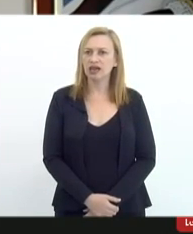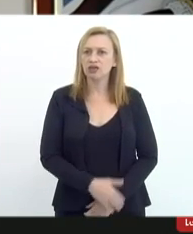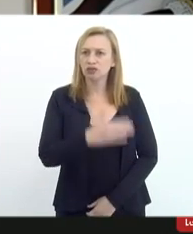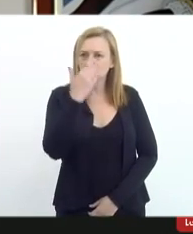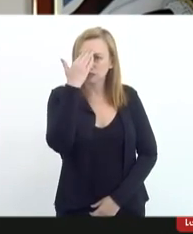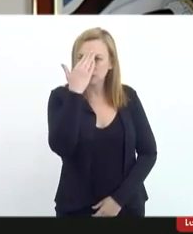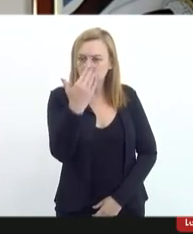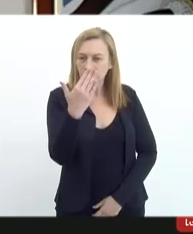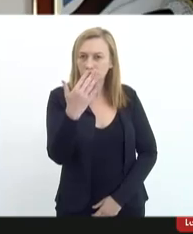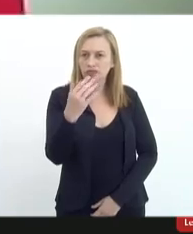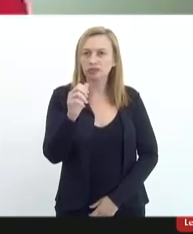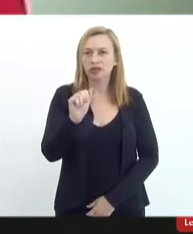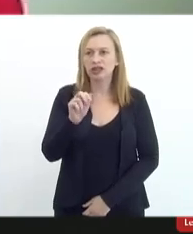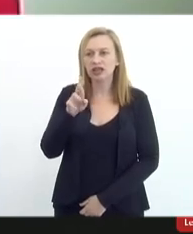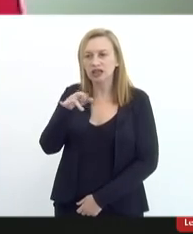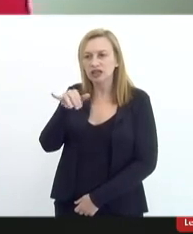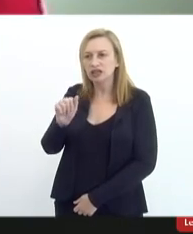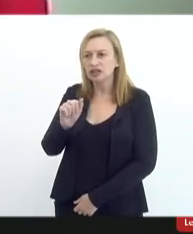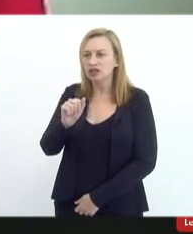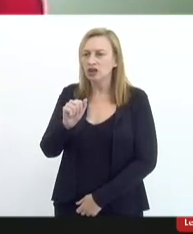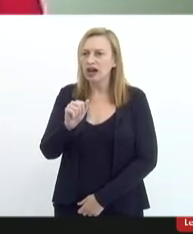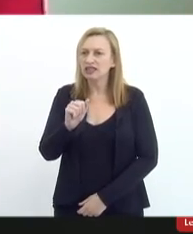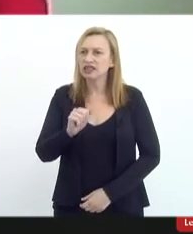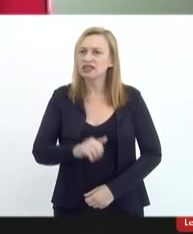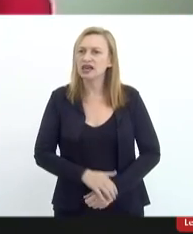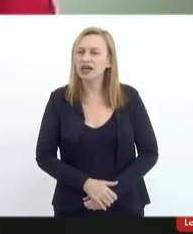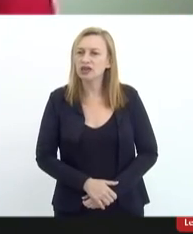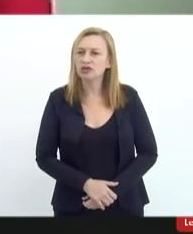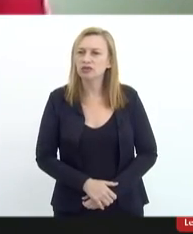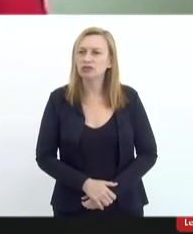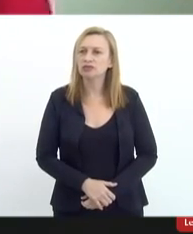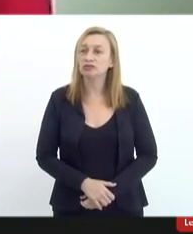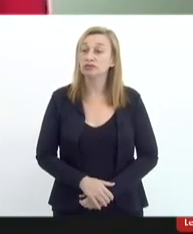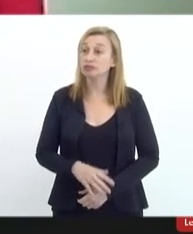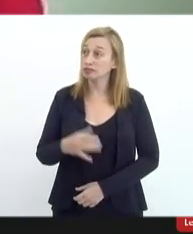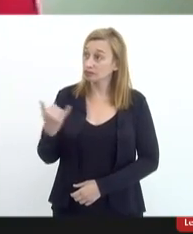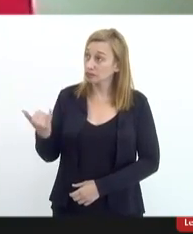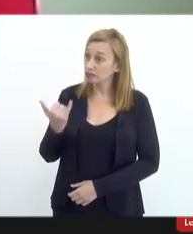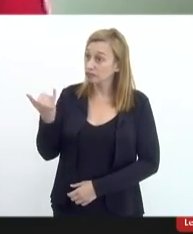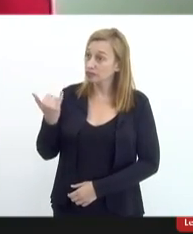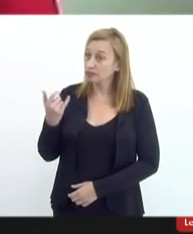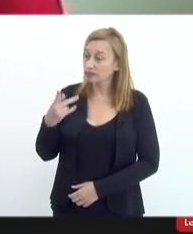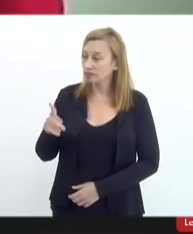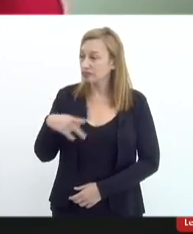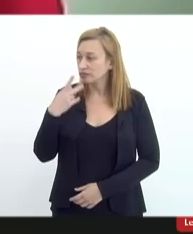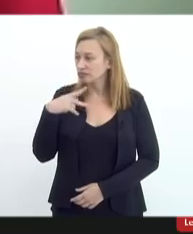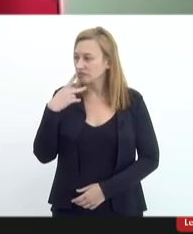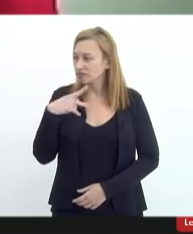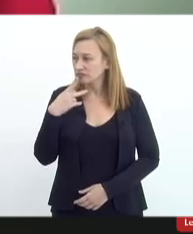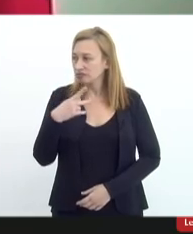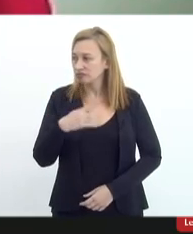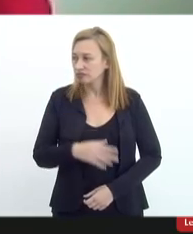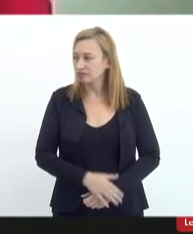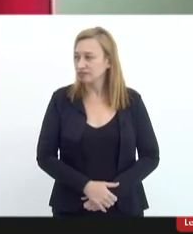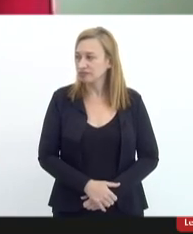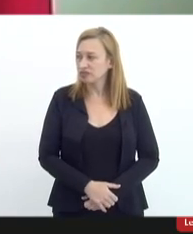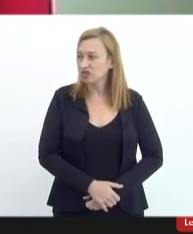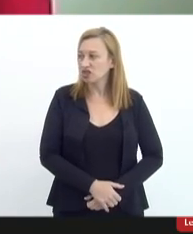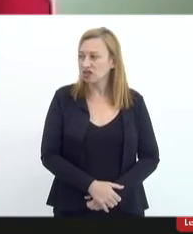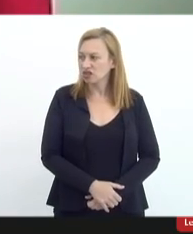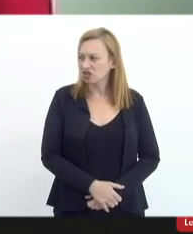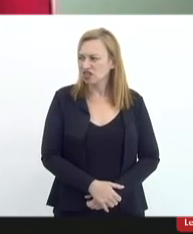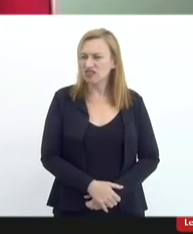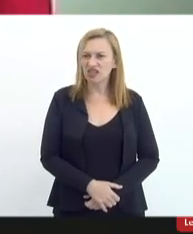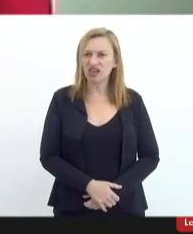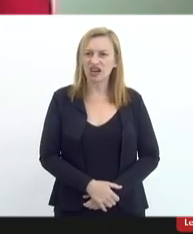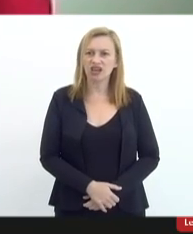Agradecendo a Iá, Adriana de Nanã, é muito difícil interromper sua fala, Iá. Ela é contagiante, ela é reflexiva,